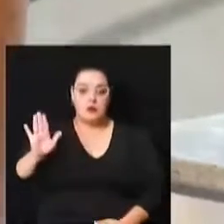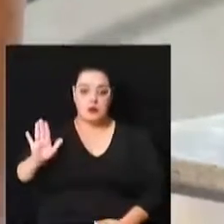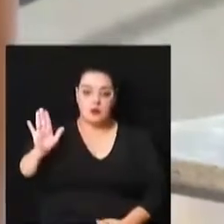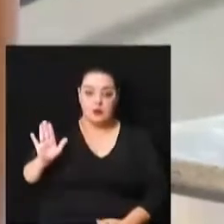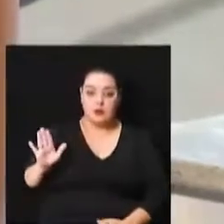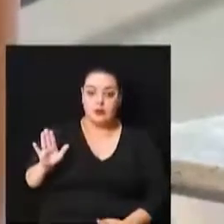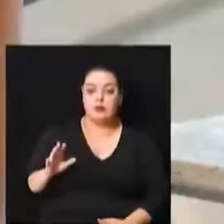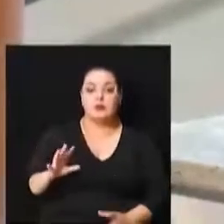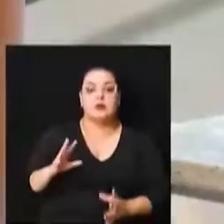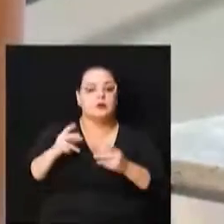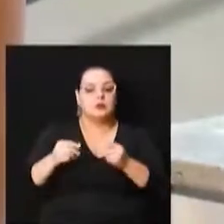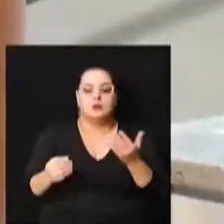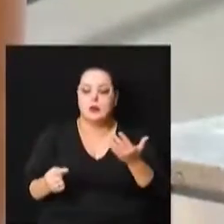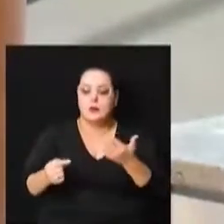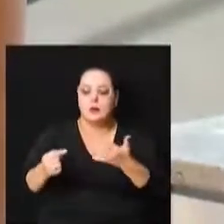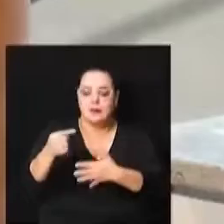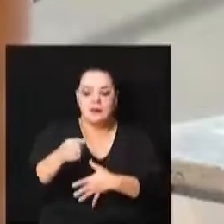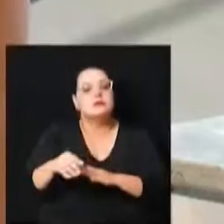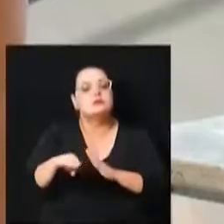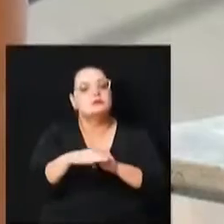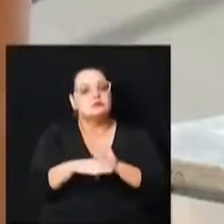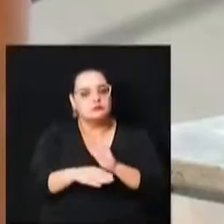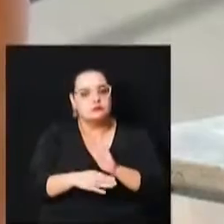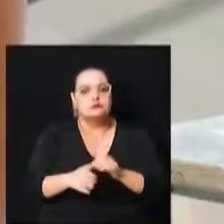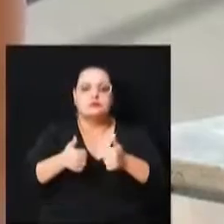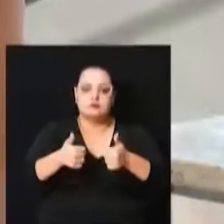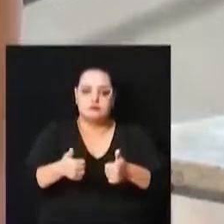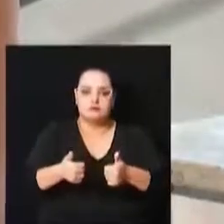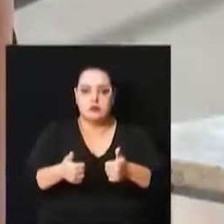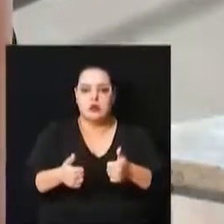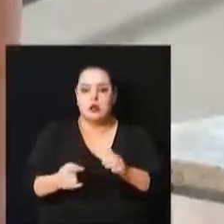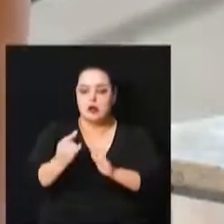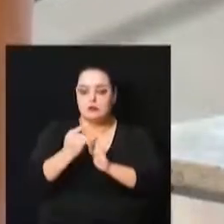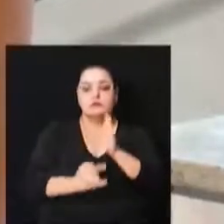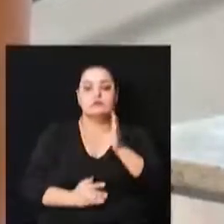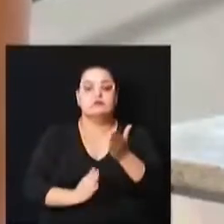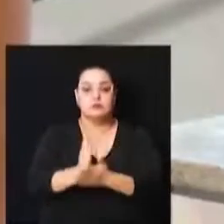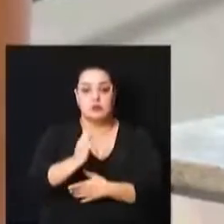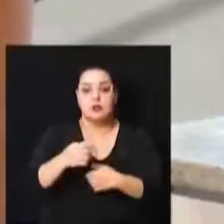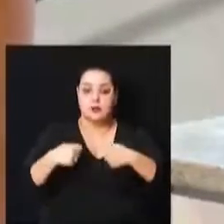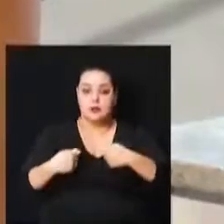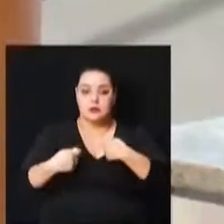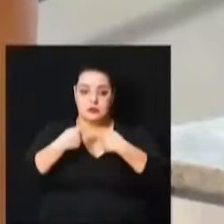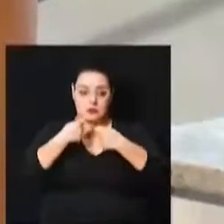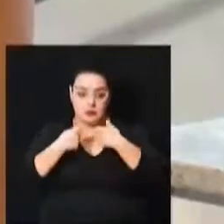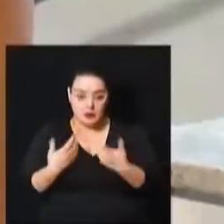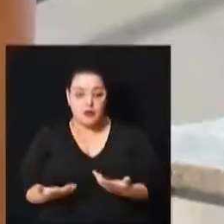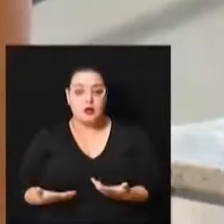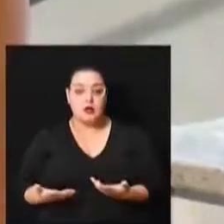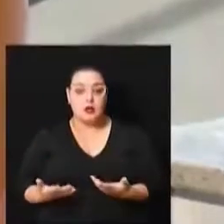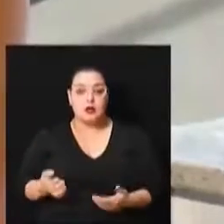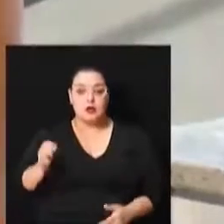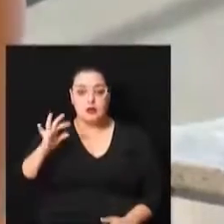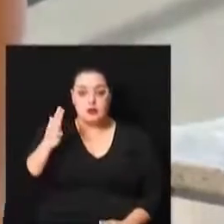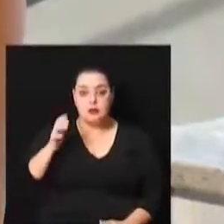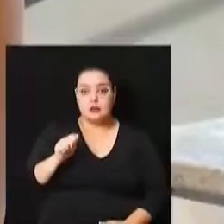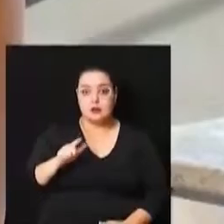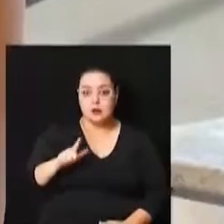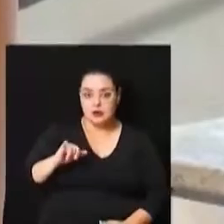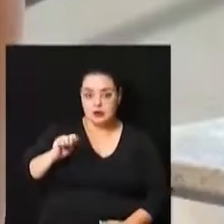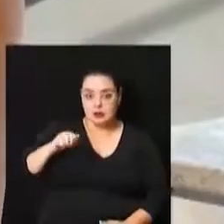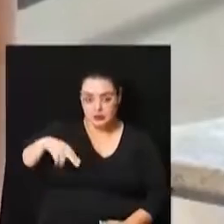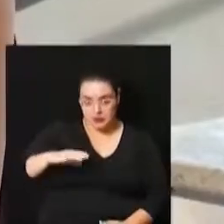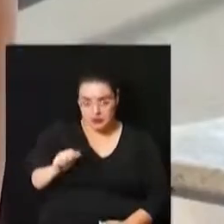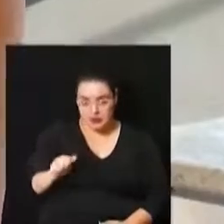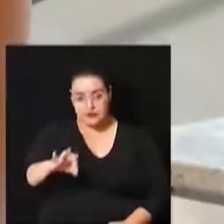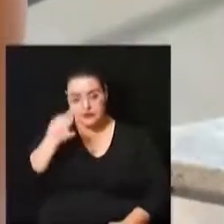porque eu concluí o pré-requisito, e aí ele aprovou os documentos também, eu precisei fazer uma entrevista. Essa entrevista aconteceu aqui na Aliança Francesa